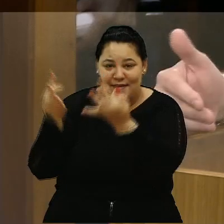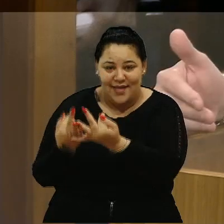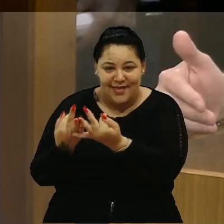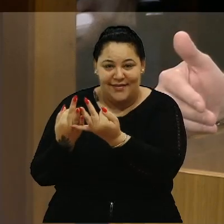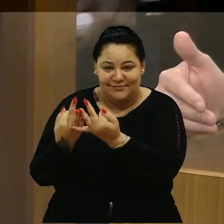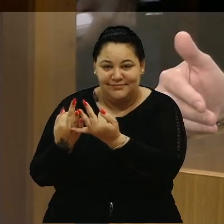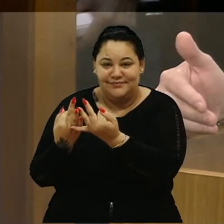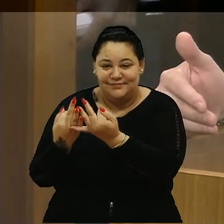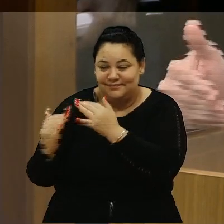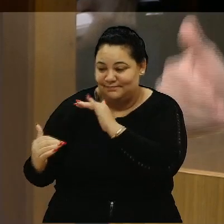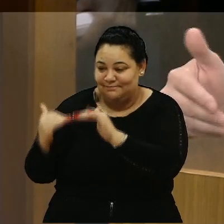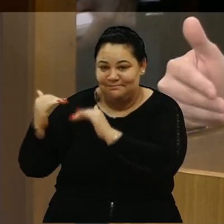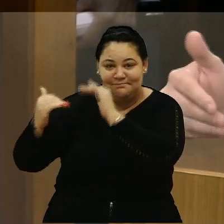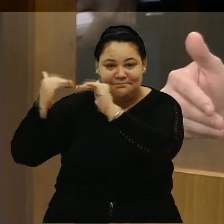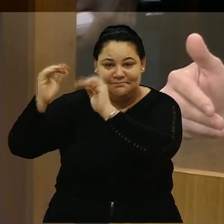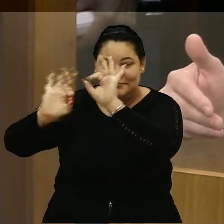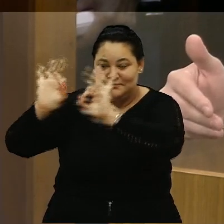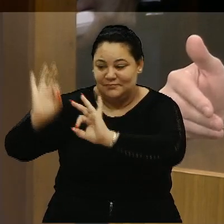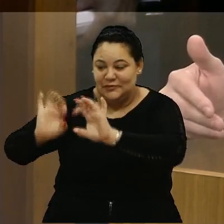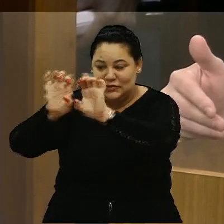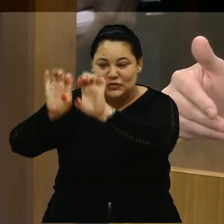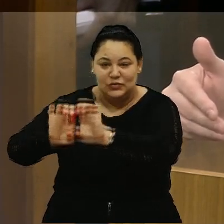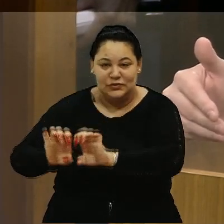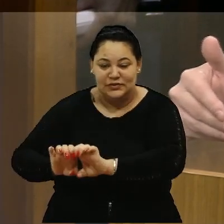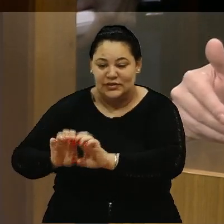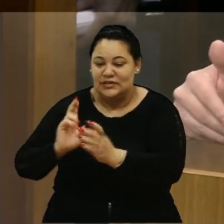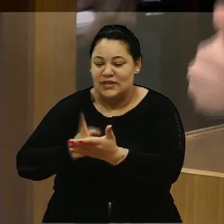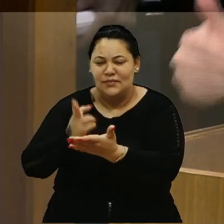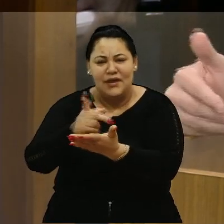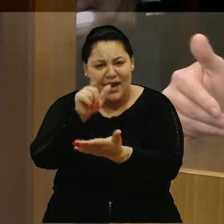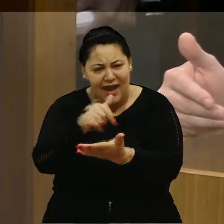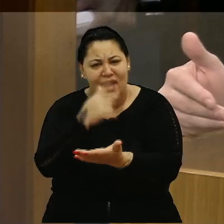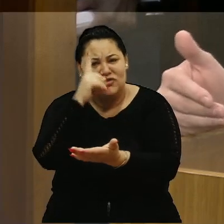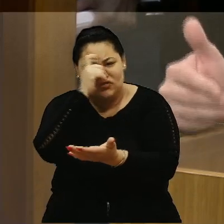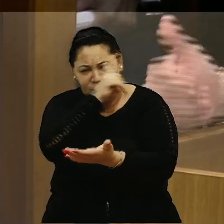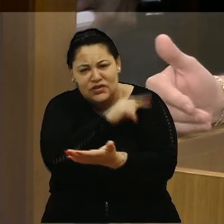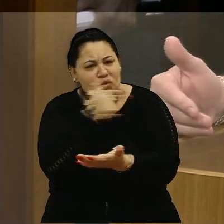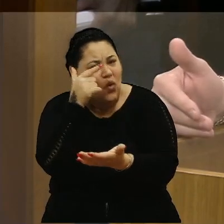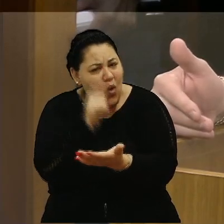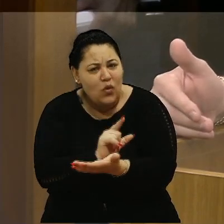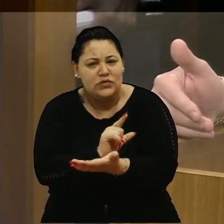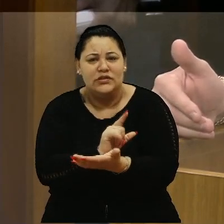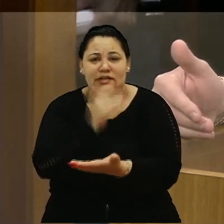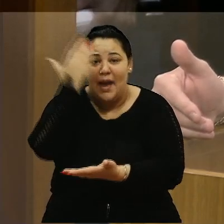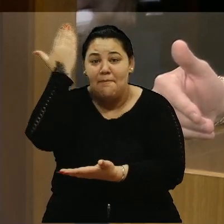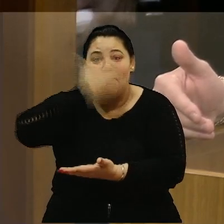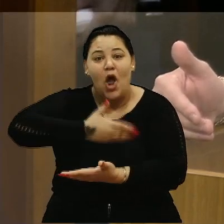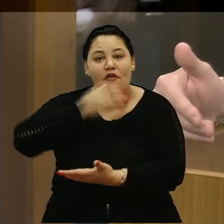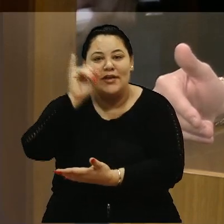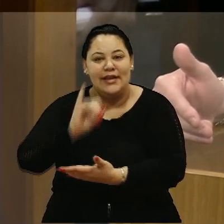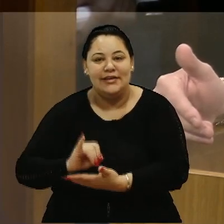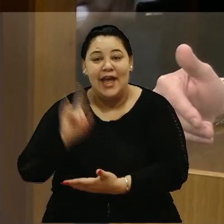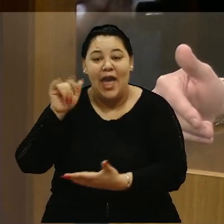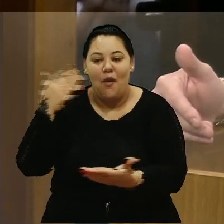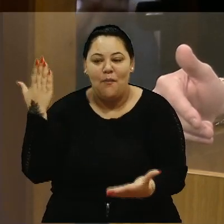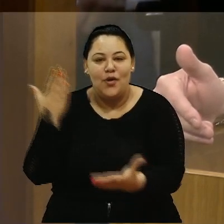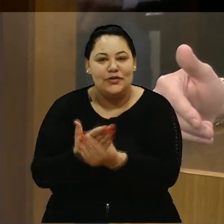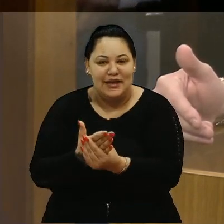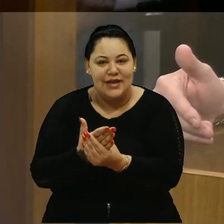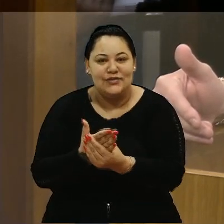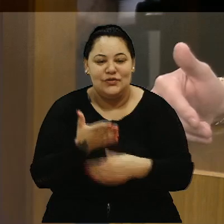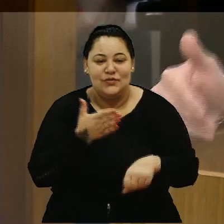muito difícil obter a cidadania italiana. Um processo caro e demorado, mas que era